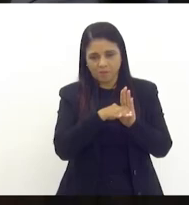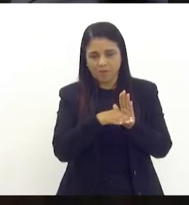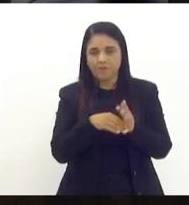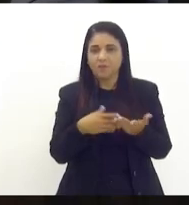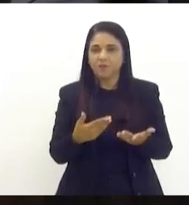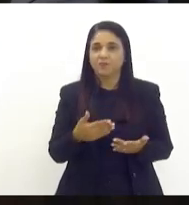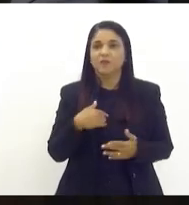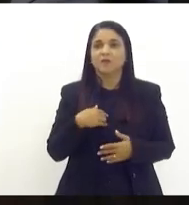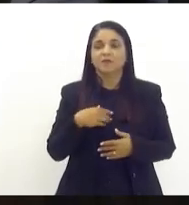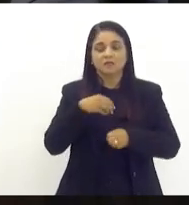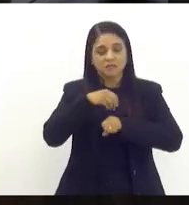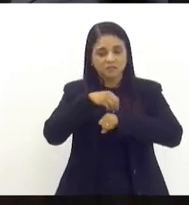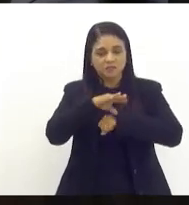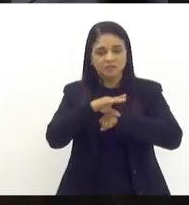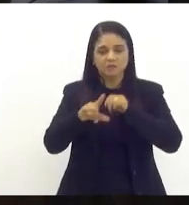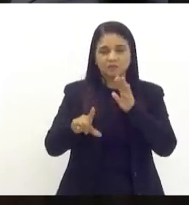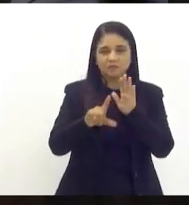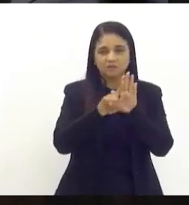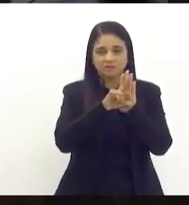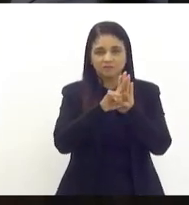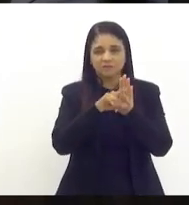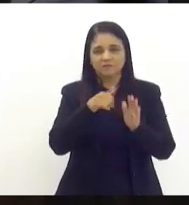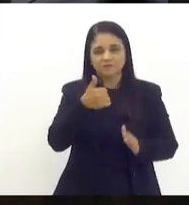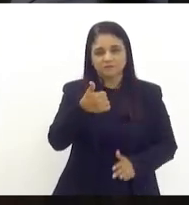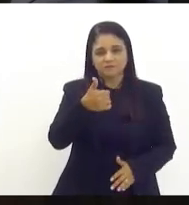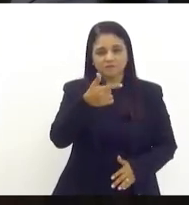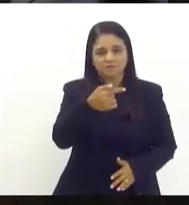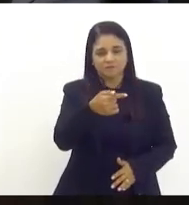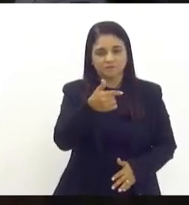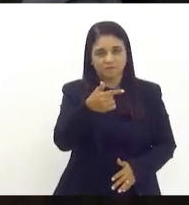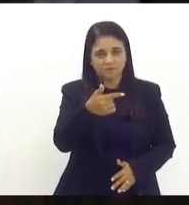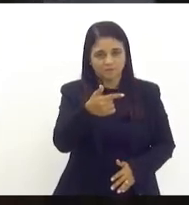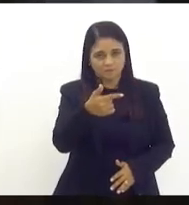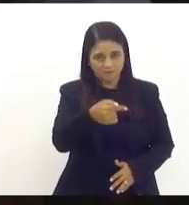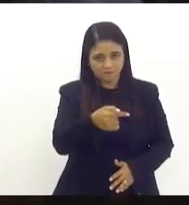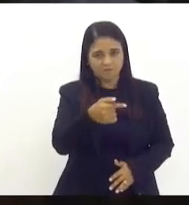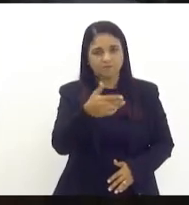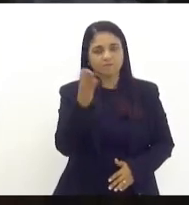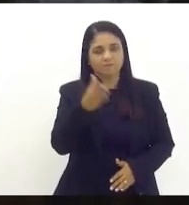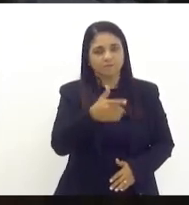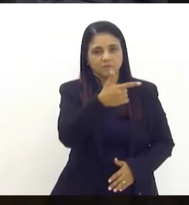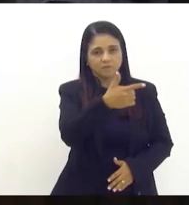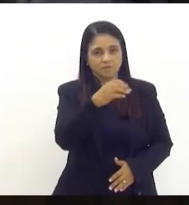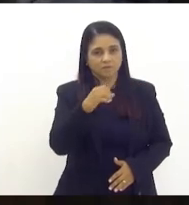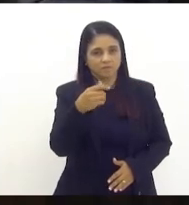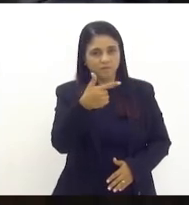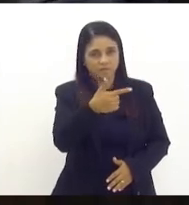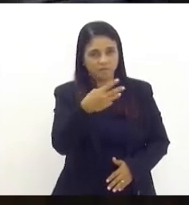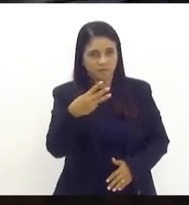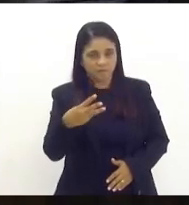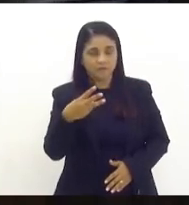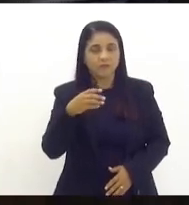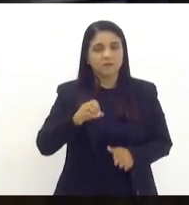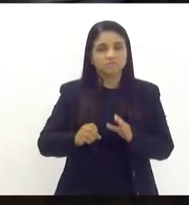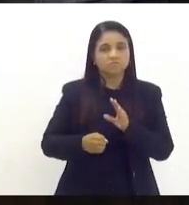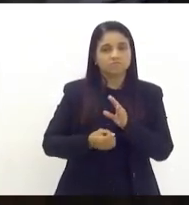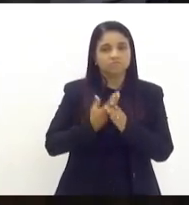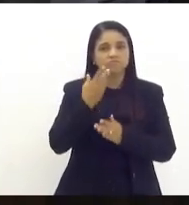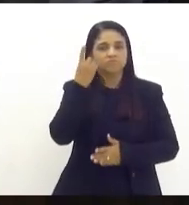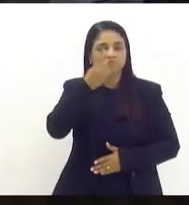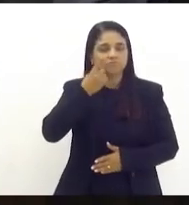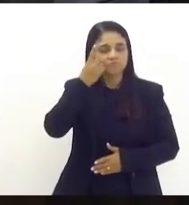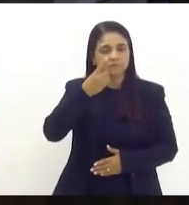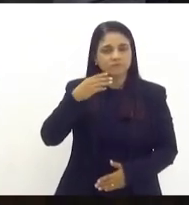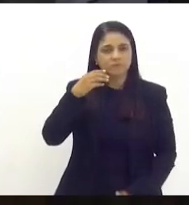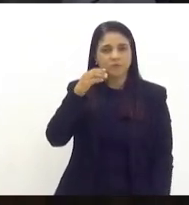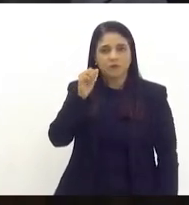anuncio indicação Legislativa 117/ 2023 de otoriodo Deputado Elton Cristo que